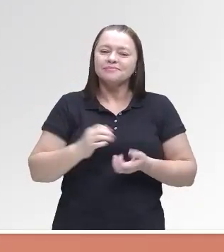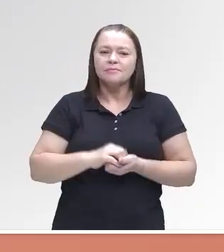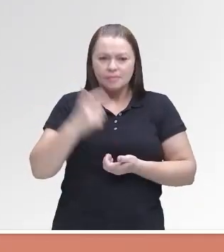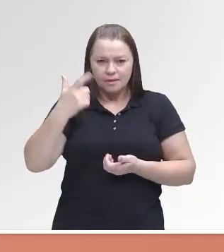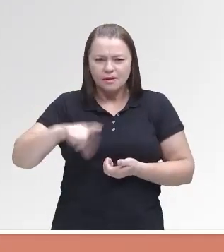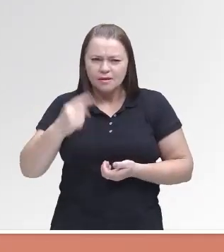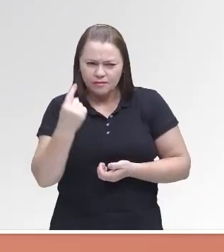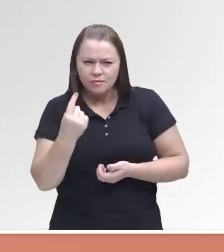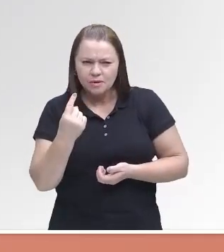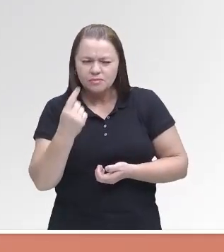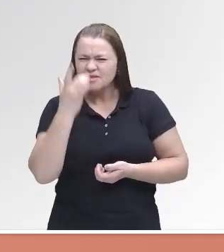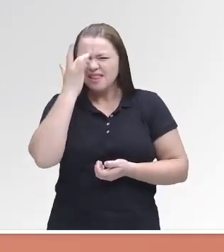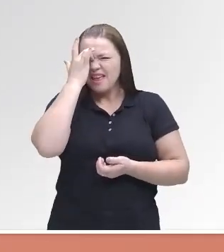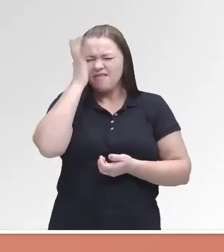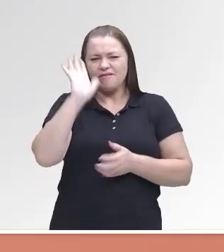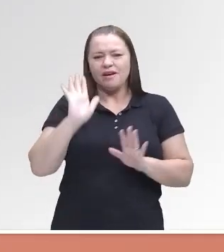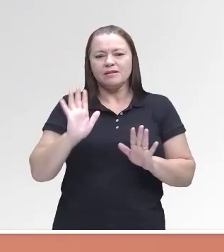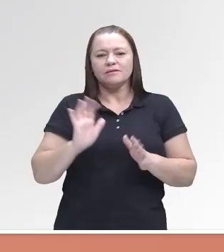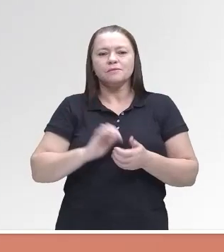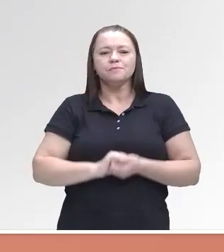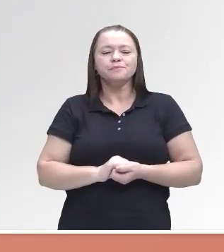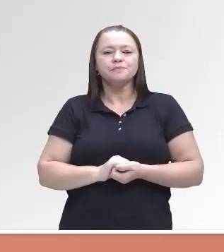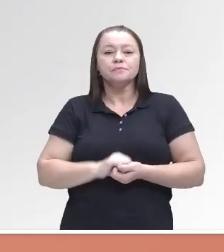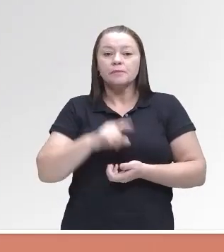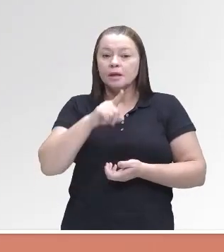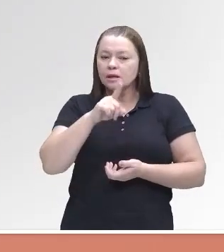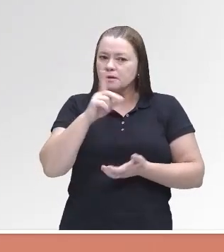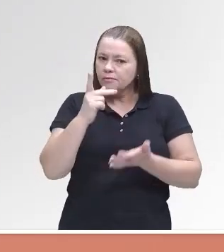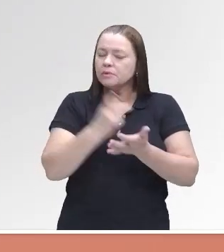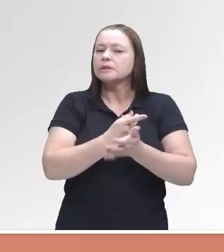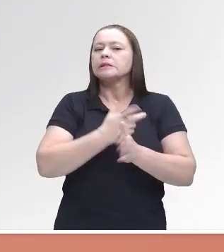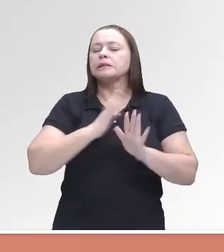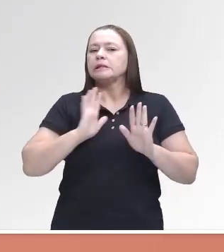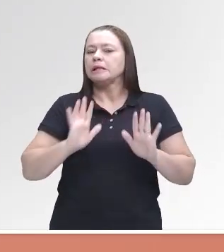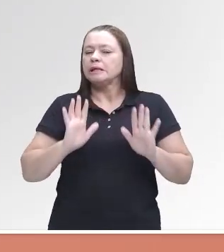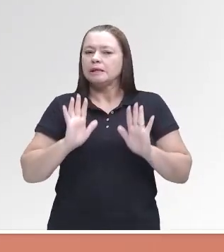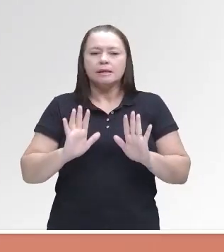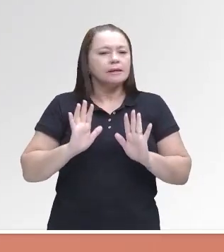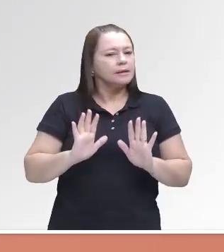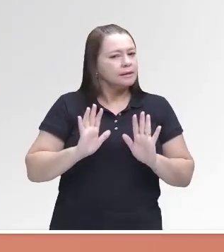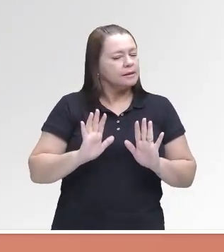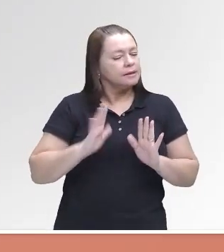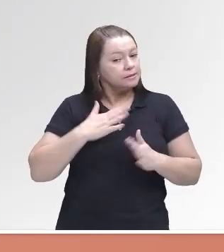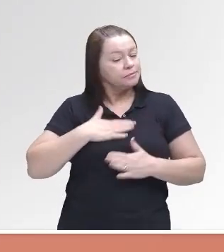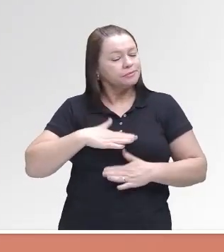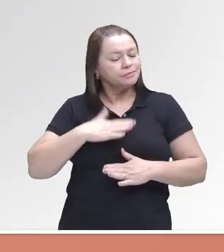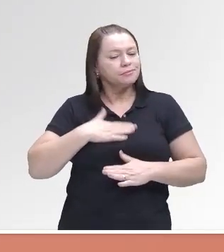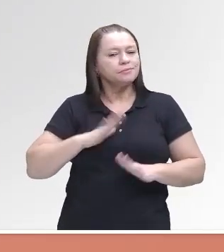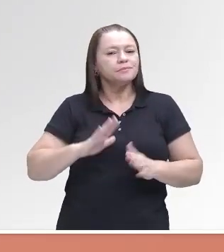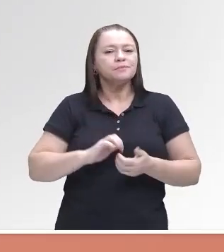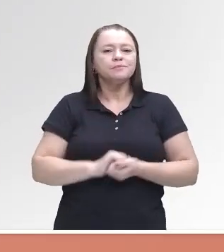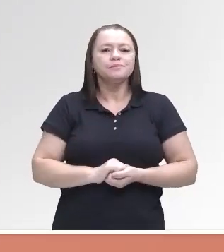uma? Essa aqui é fácil, só tem 2 sílabas. Se vocês errarem, ai, ai, ai. Essa aqui.